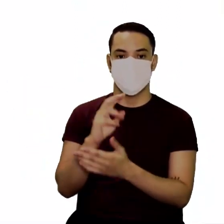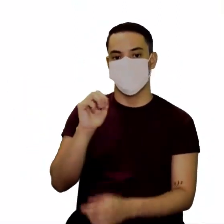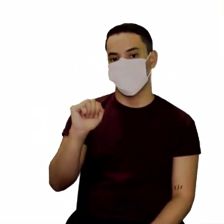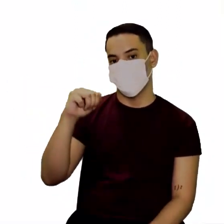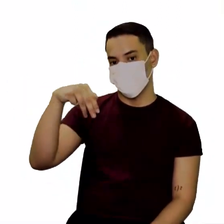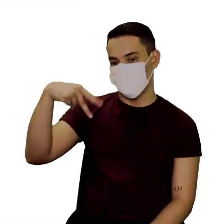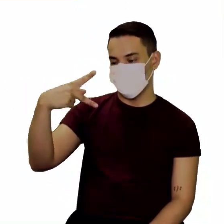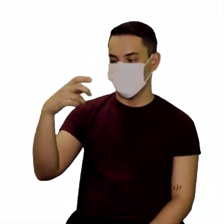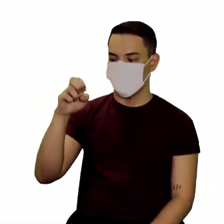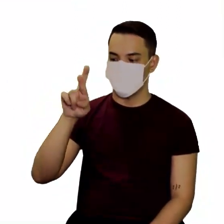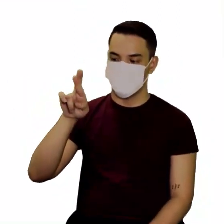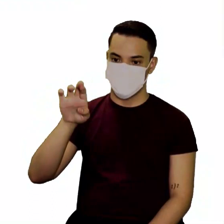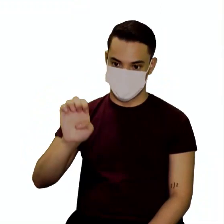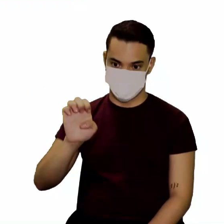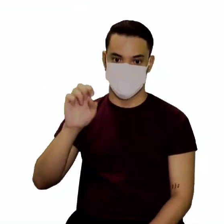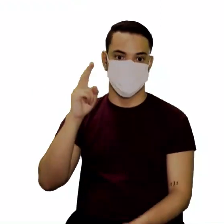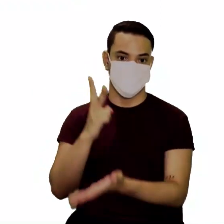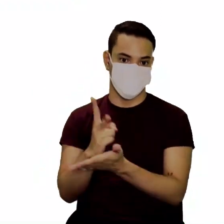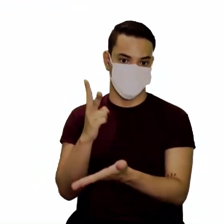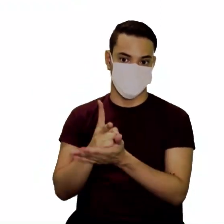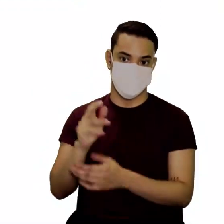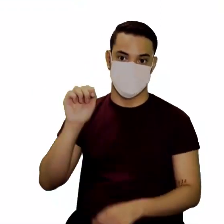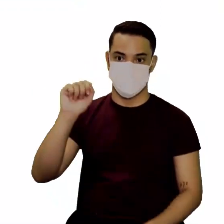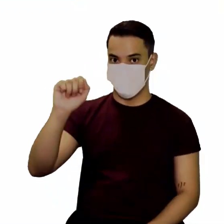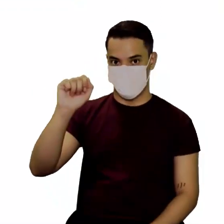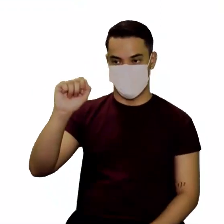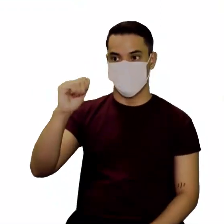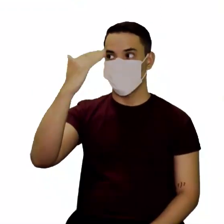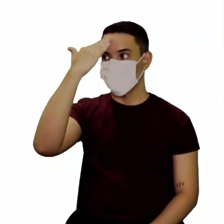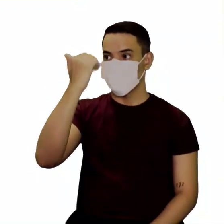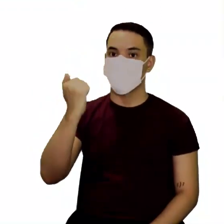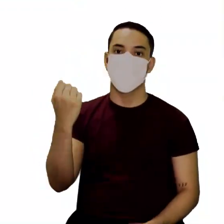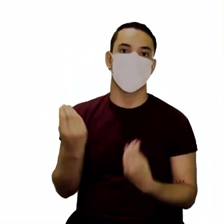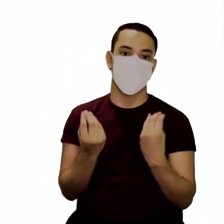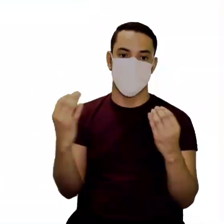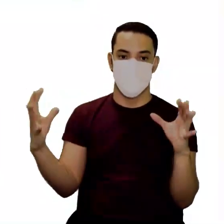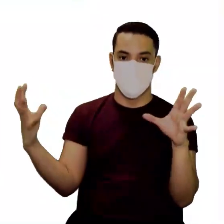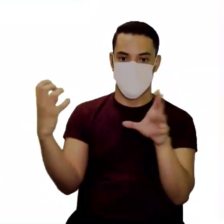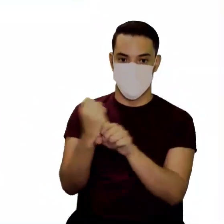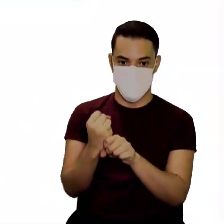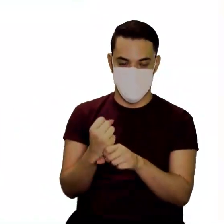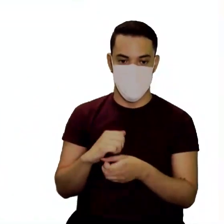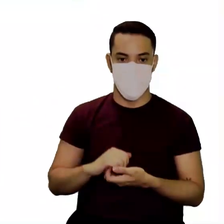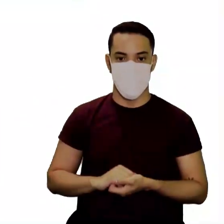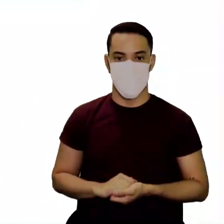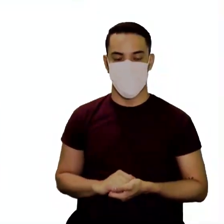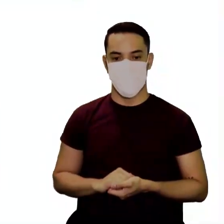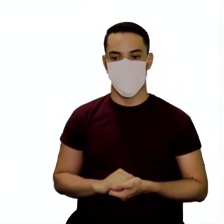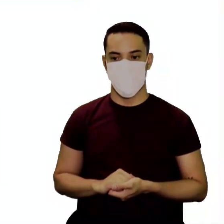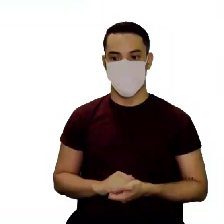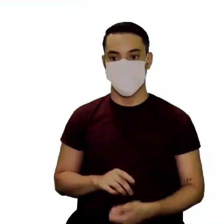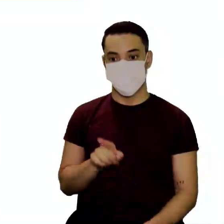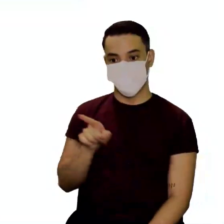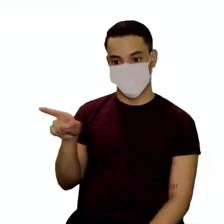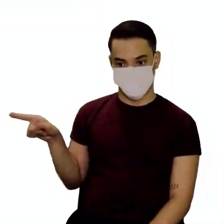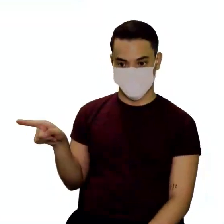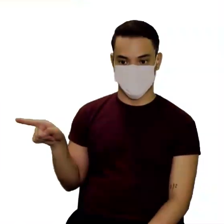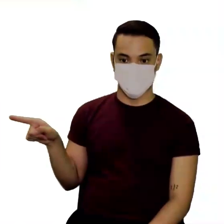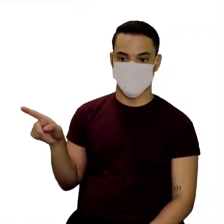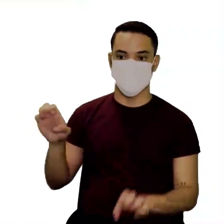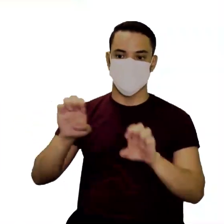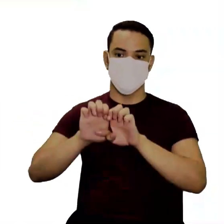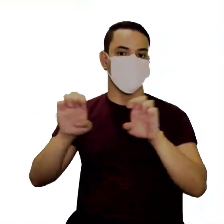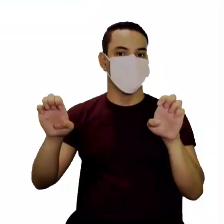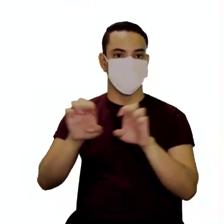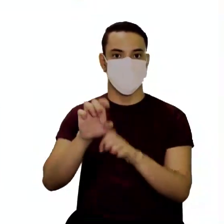os amperes aí vocês vão estar medindo a corrente elétrica. Aqui é a equação quando